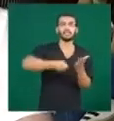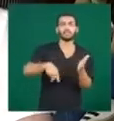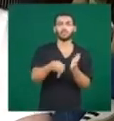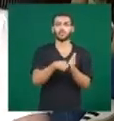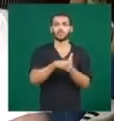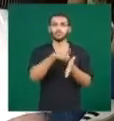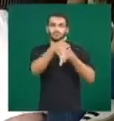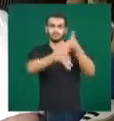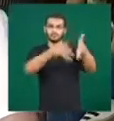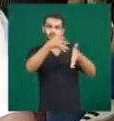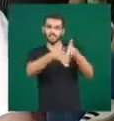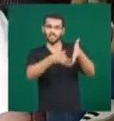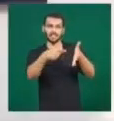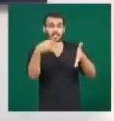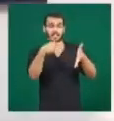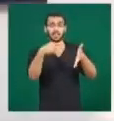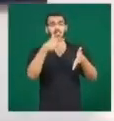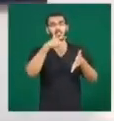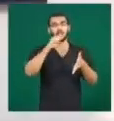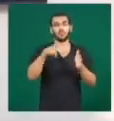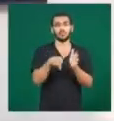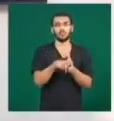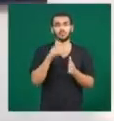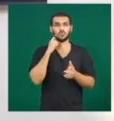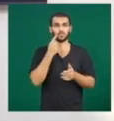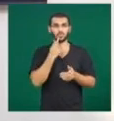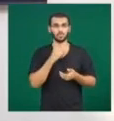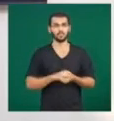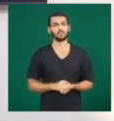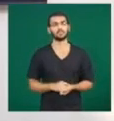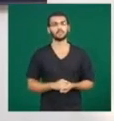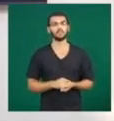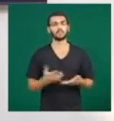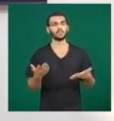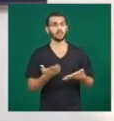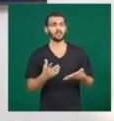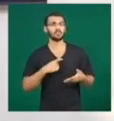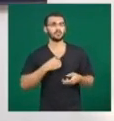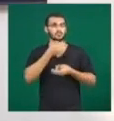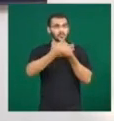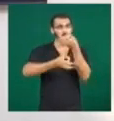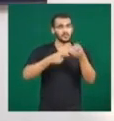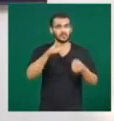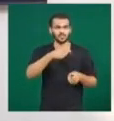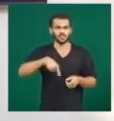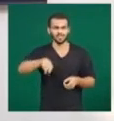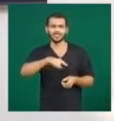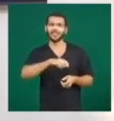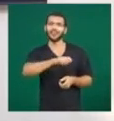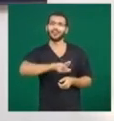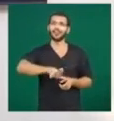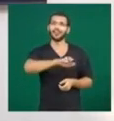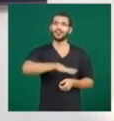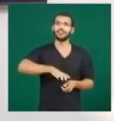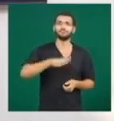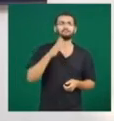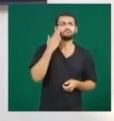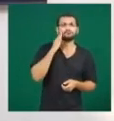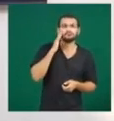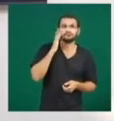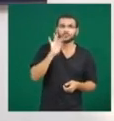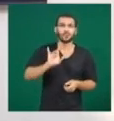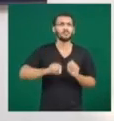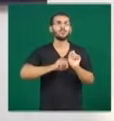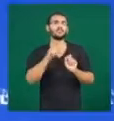sinais, que é a língua do surdo. E agora tem dicas para você que é de Uberlândia e região e não sabe ainda o que vai fazer no fim de semana. É a nossa